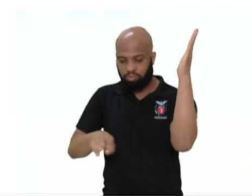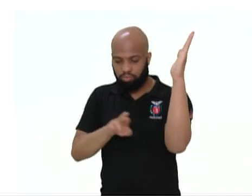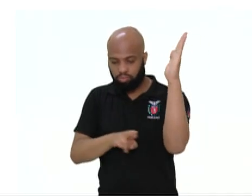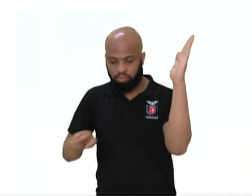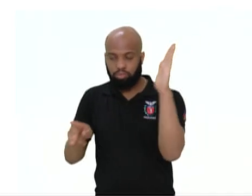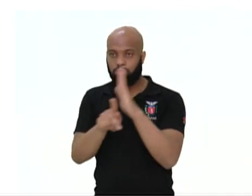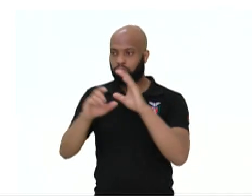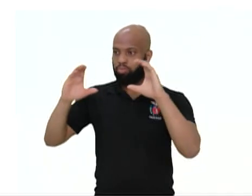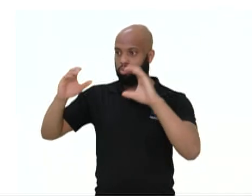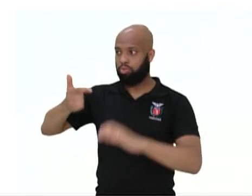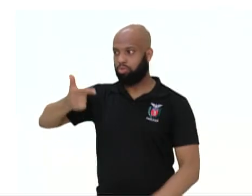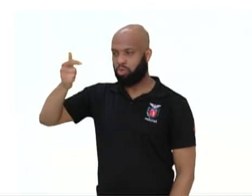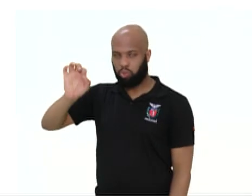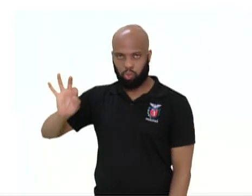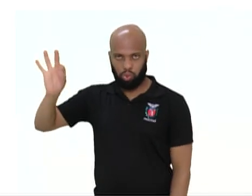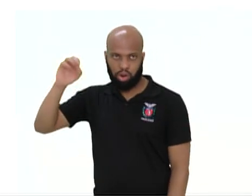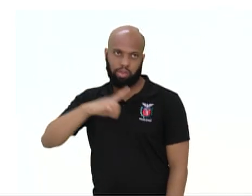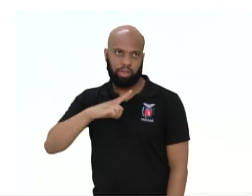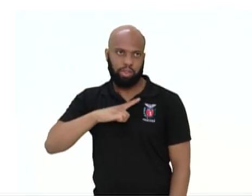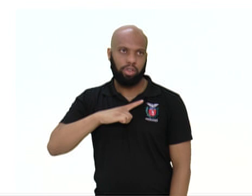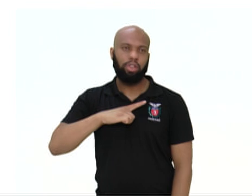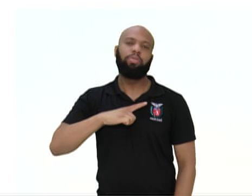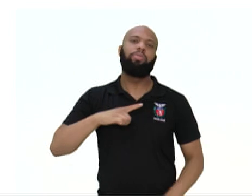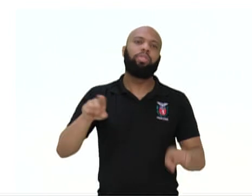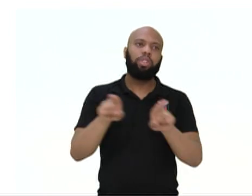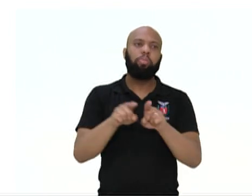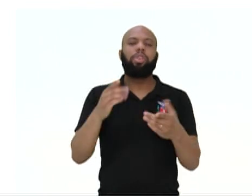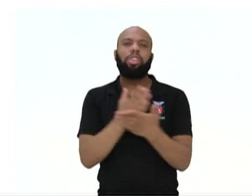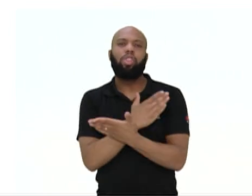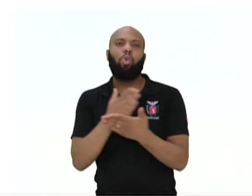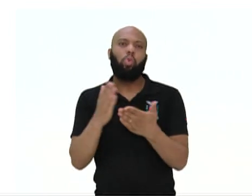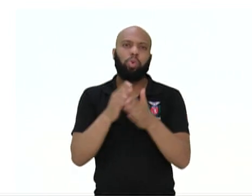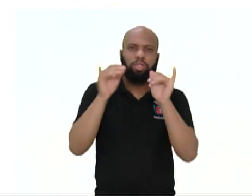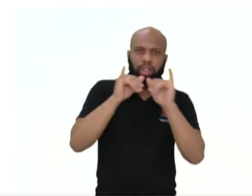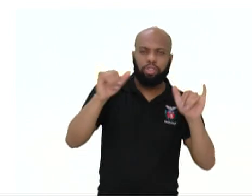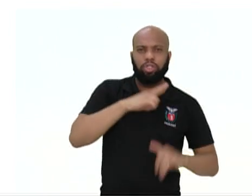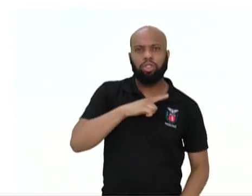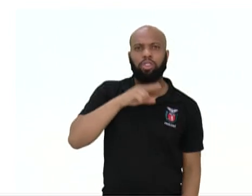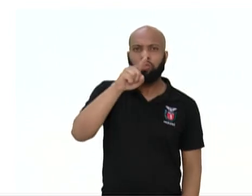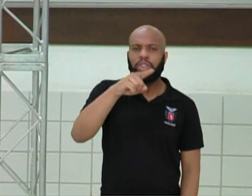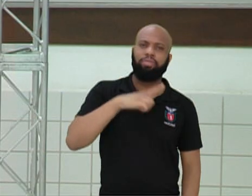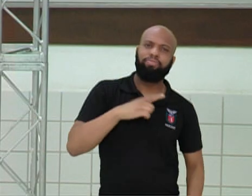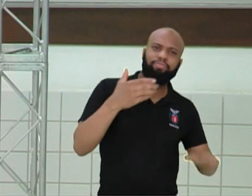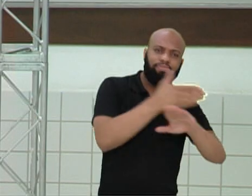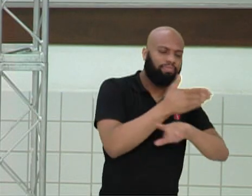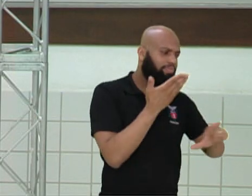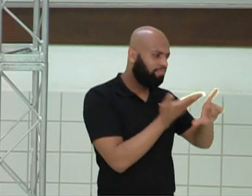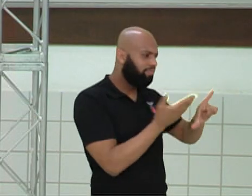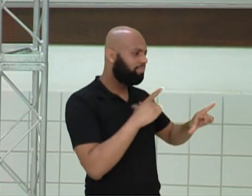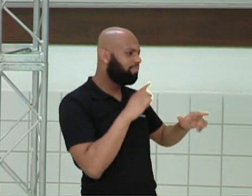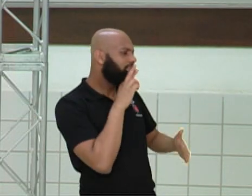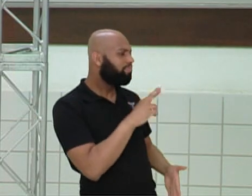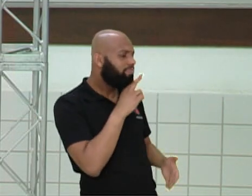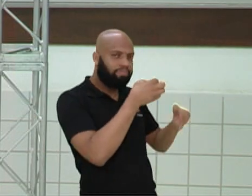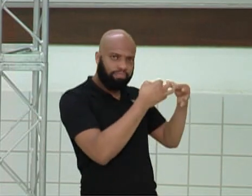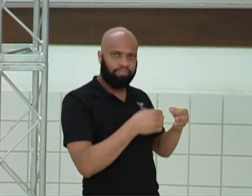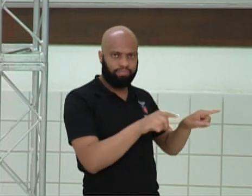da função quadrática, né? E os recadinhos de sempre, você que tem acesso ao Classroom,